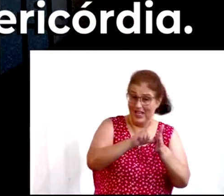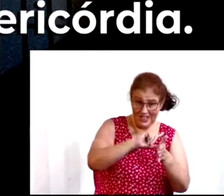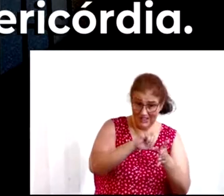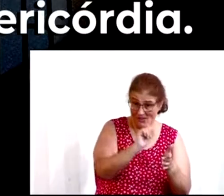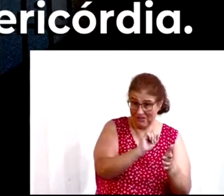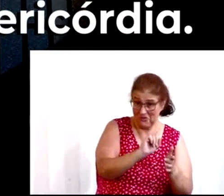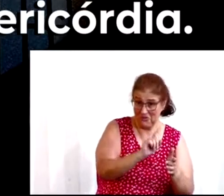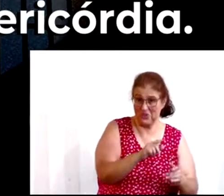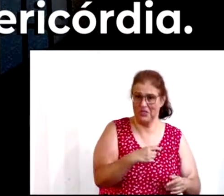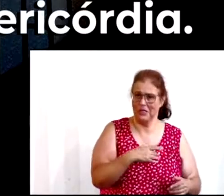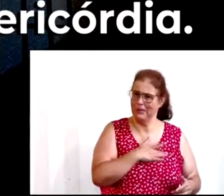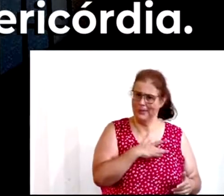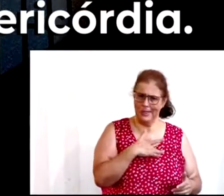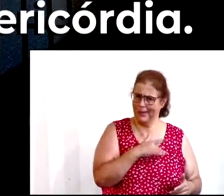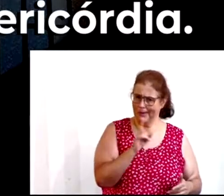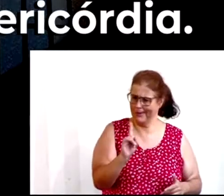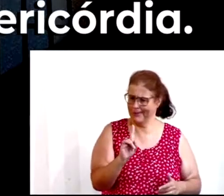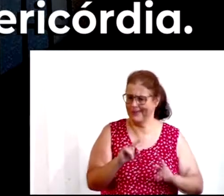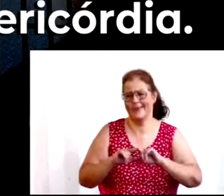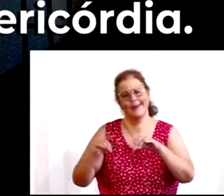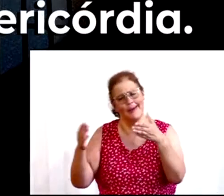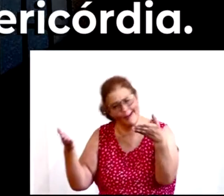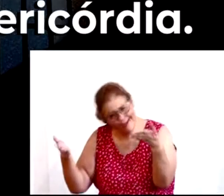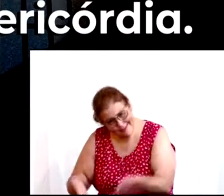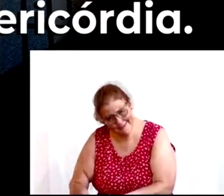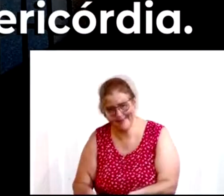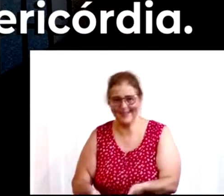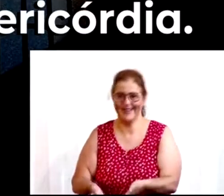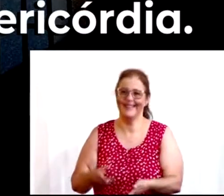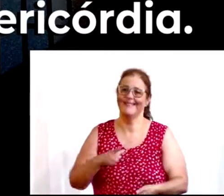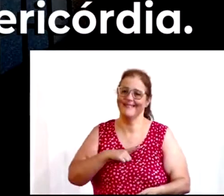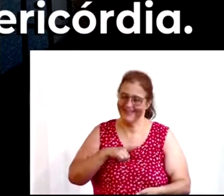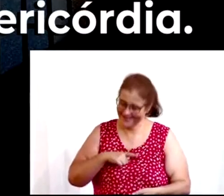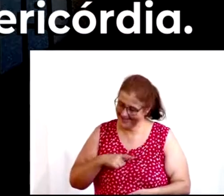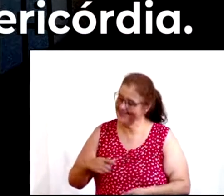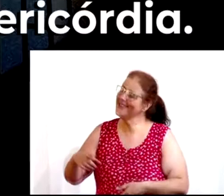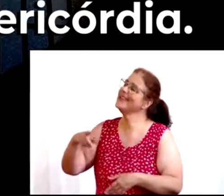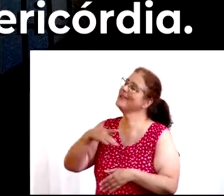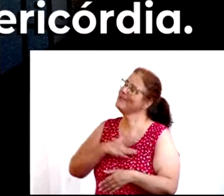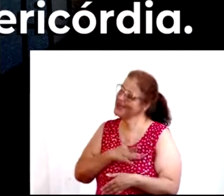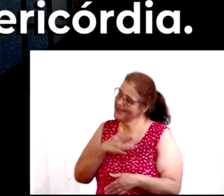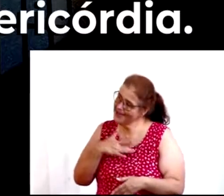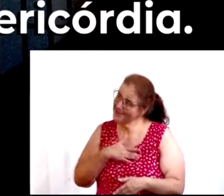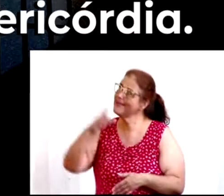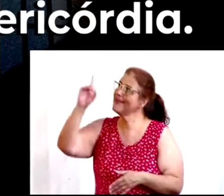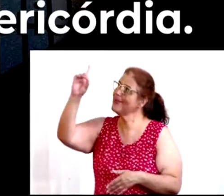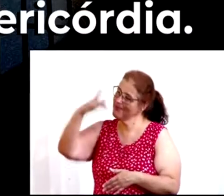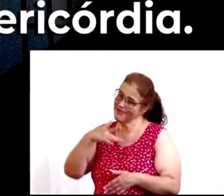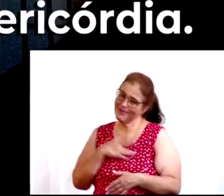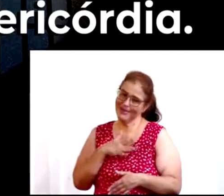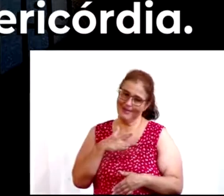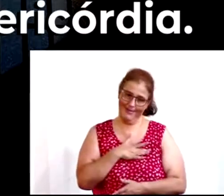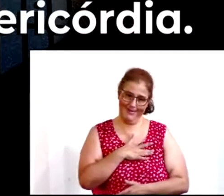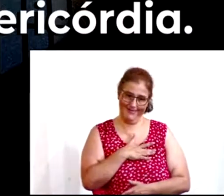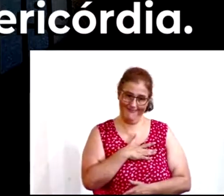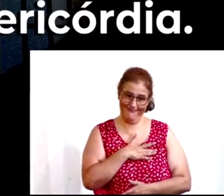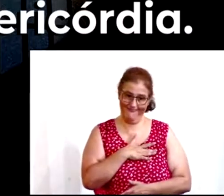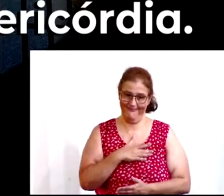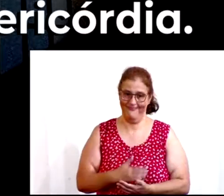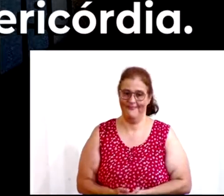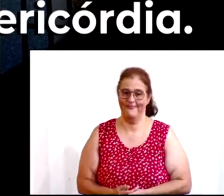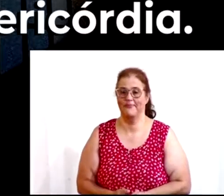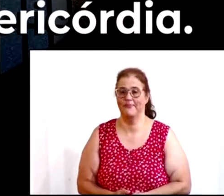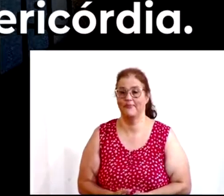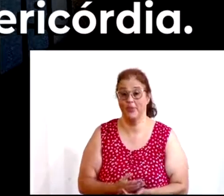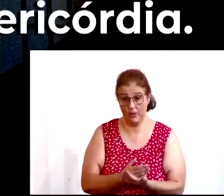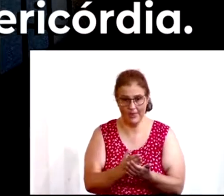tinhais alcançado misericórdia, mas agora alcançastes misericórdia. Começando com